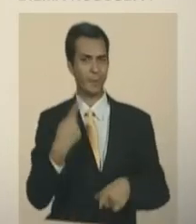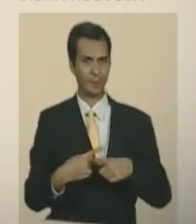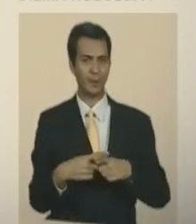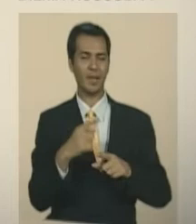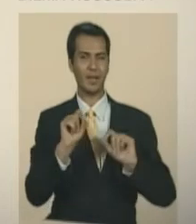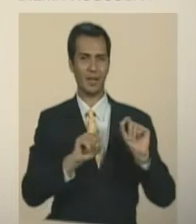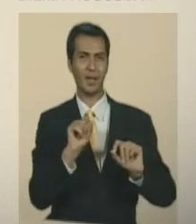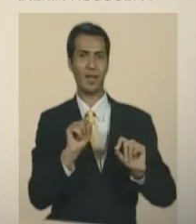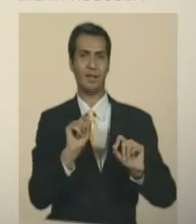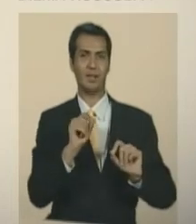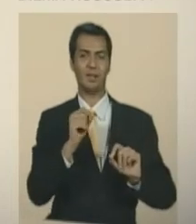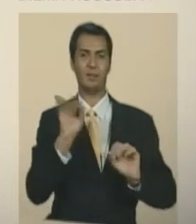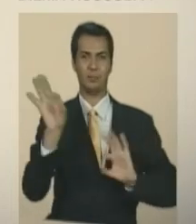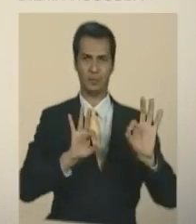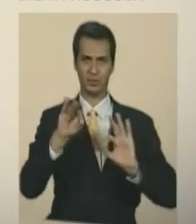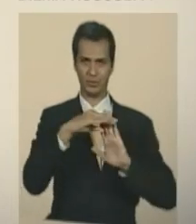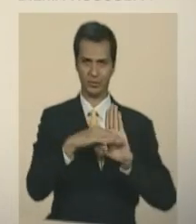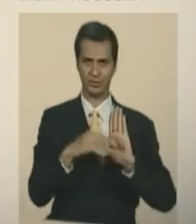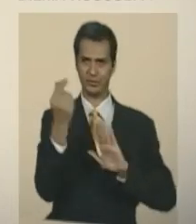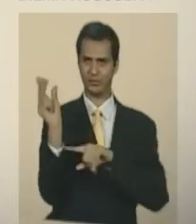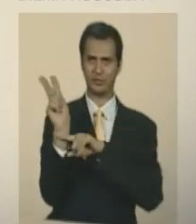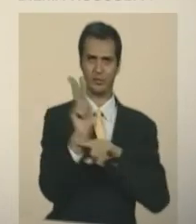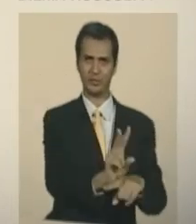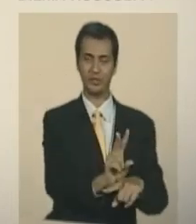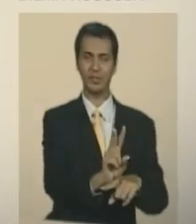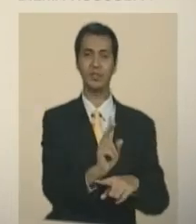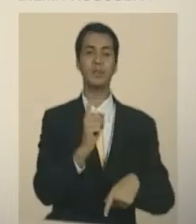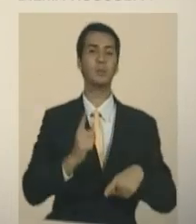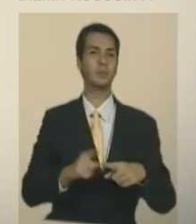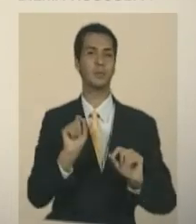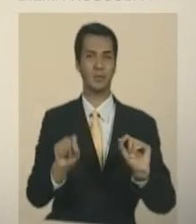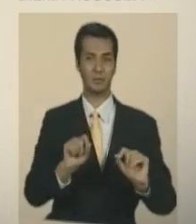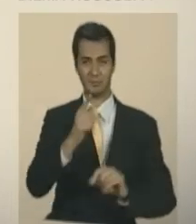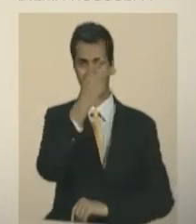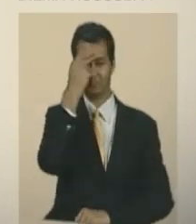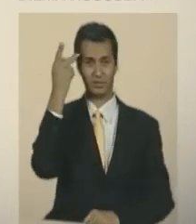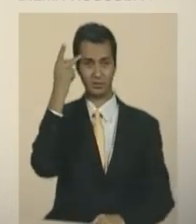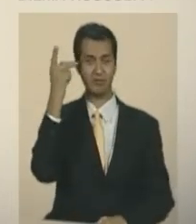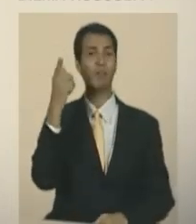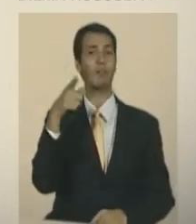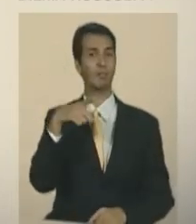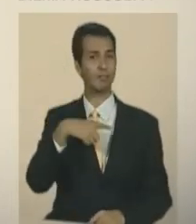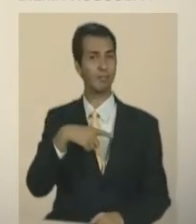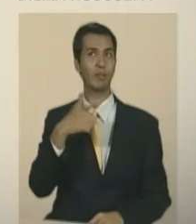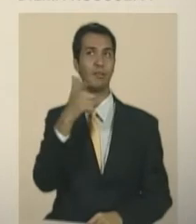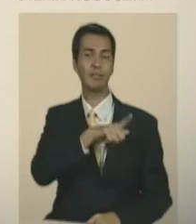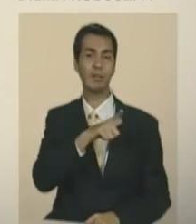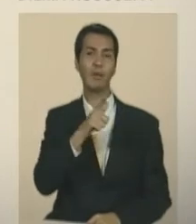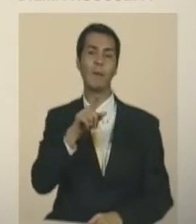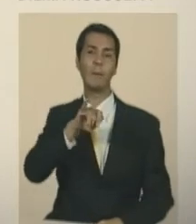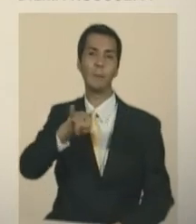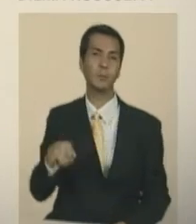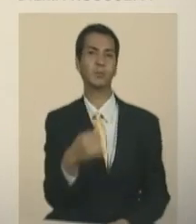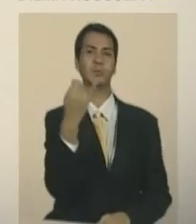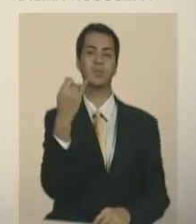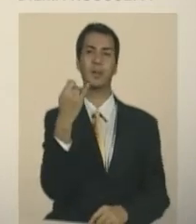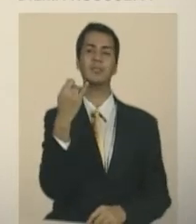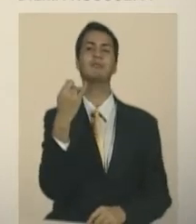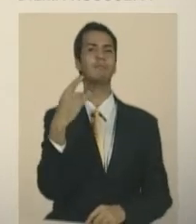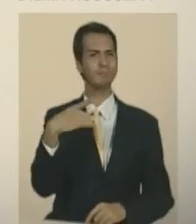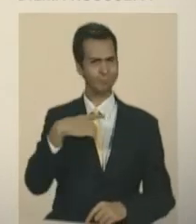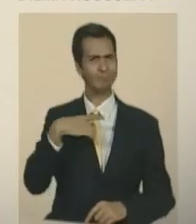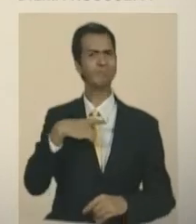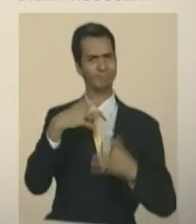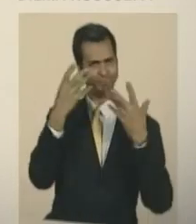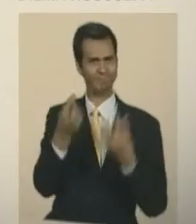é com certeza o fato de que se as pessoas têm uma oportunidade elas agarram essa